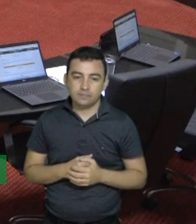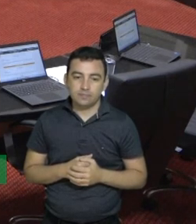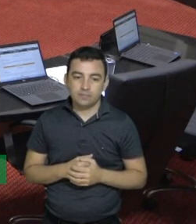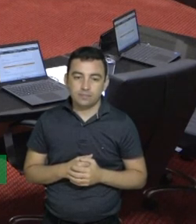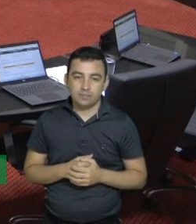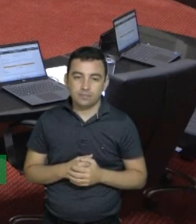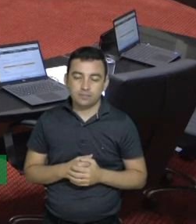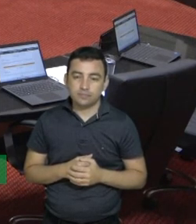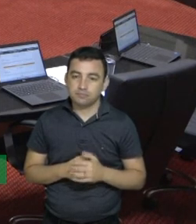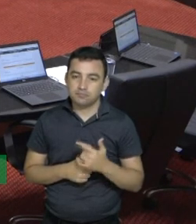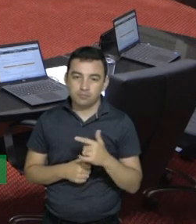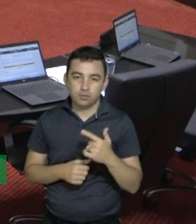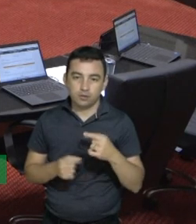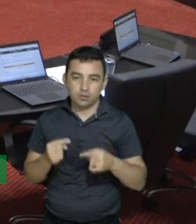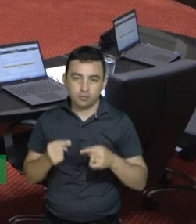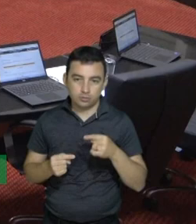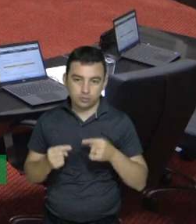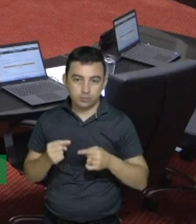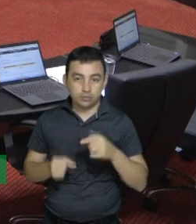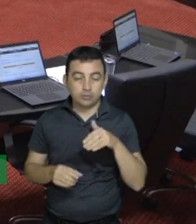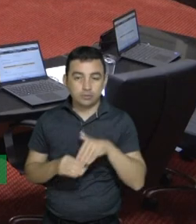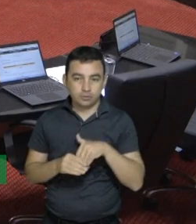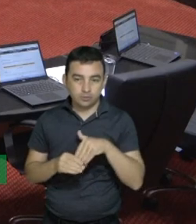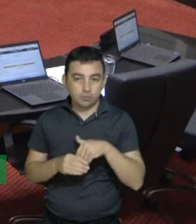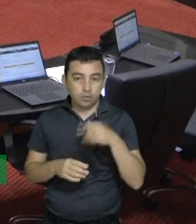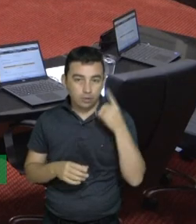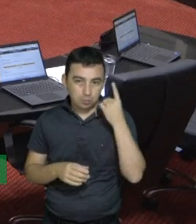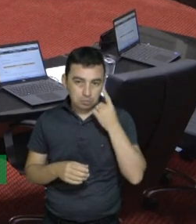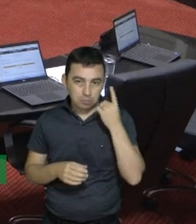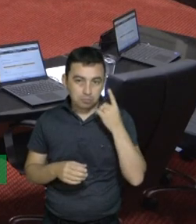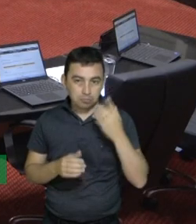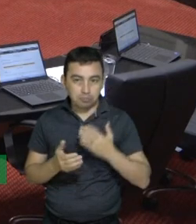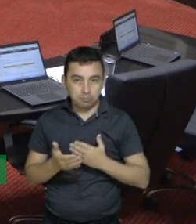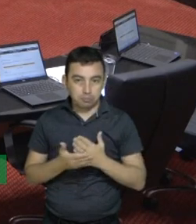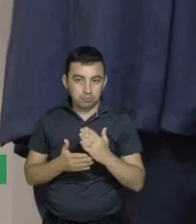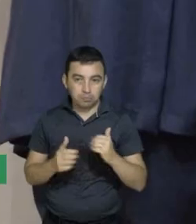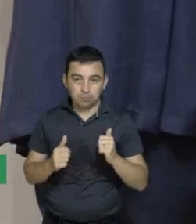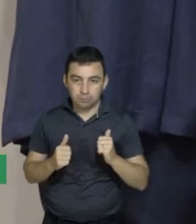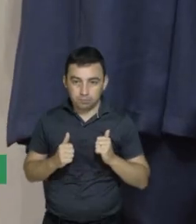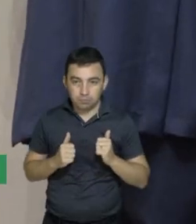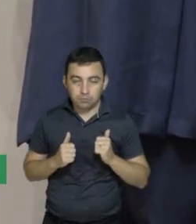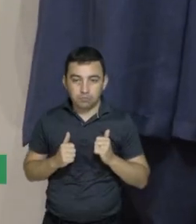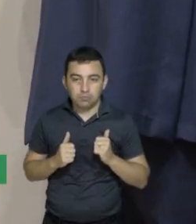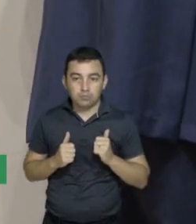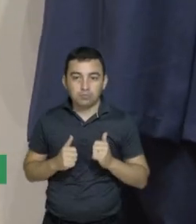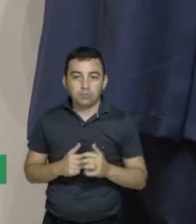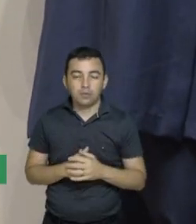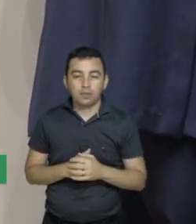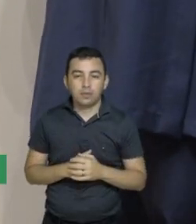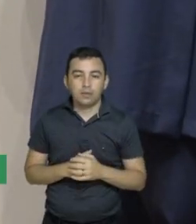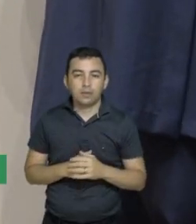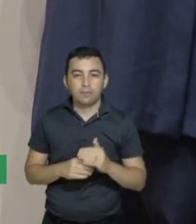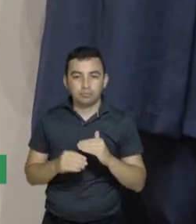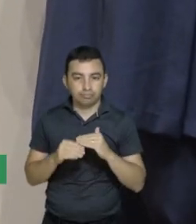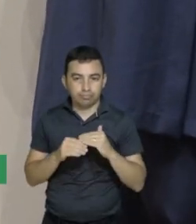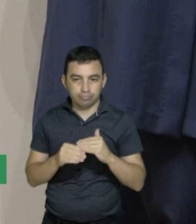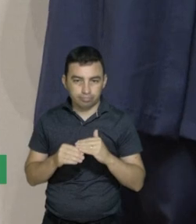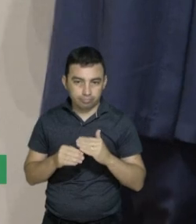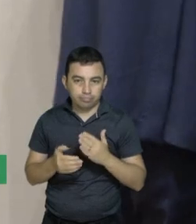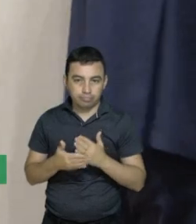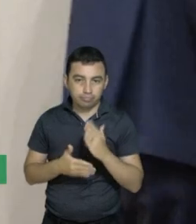tava vendo mais Quem Queira discutir em votação deputados que aprovam permanece como se encontra aprovado por unanimidade Moção